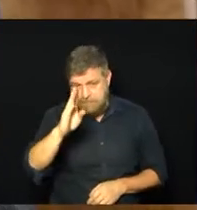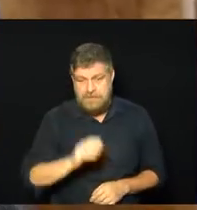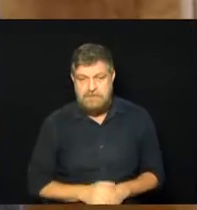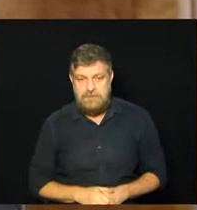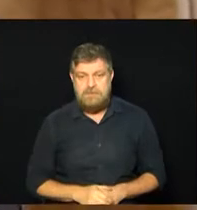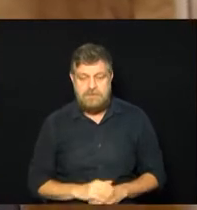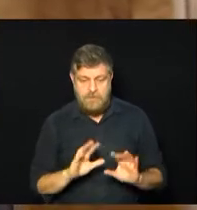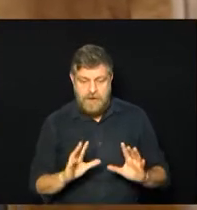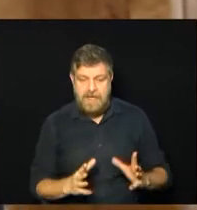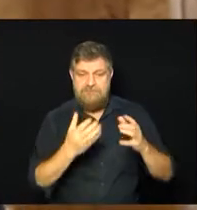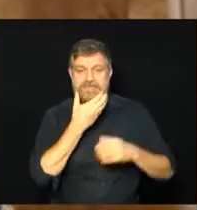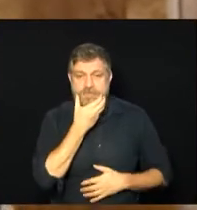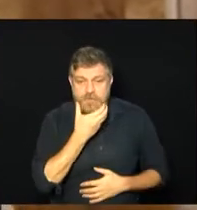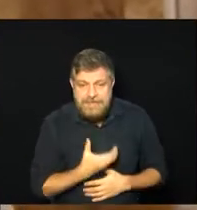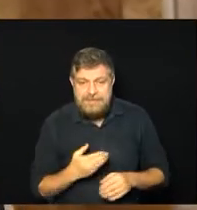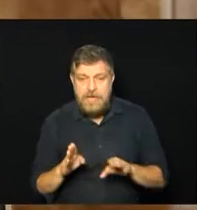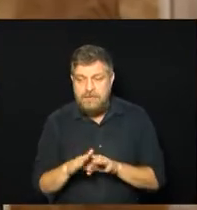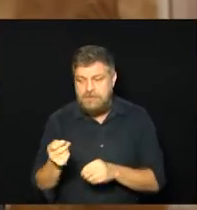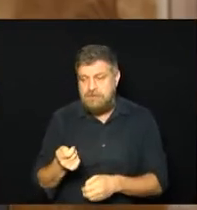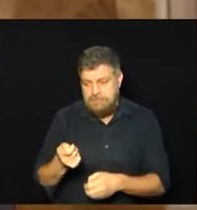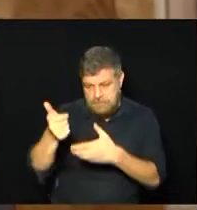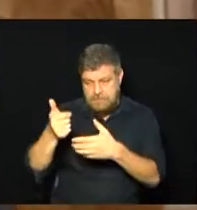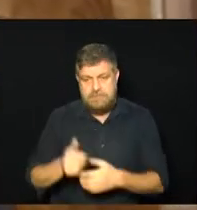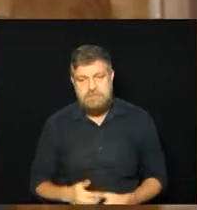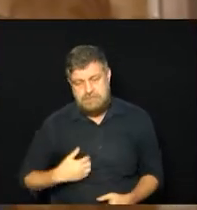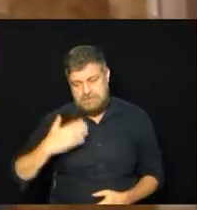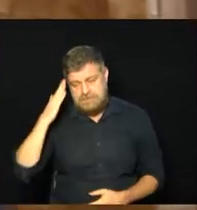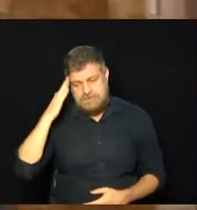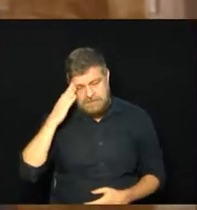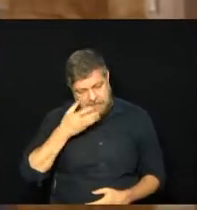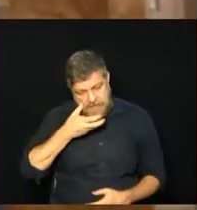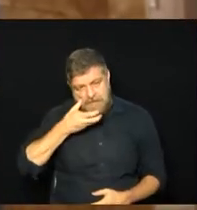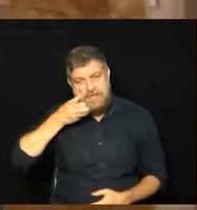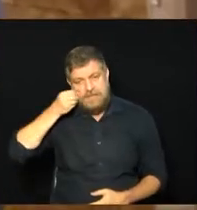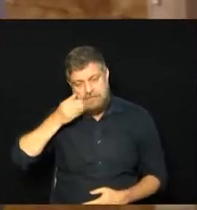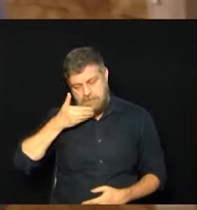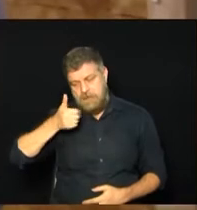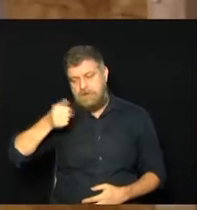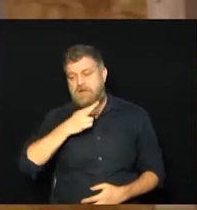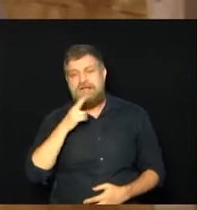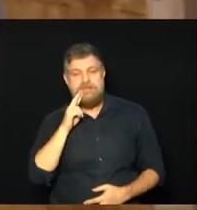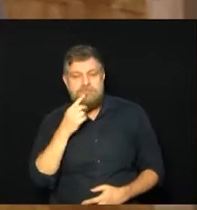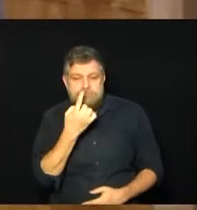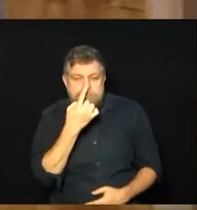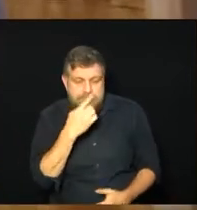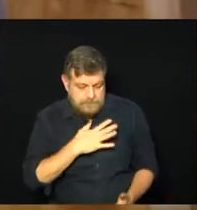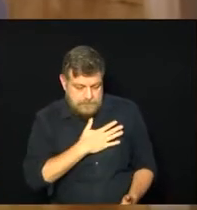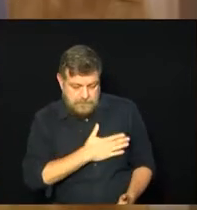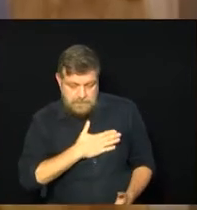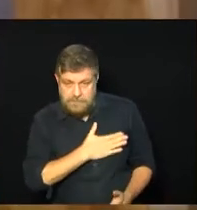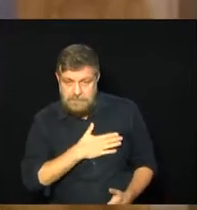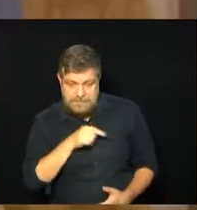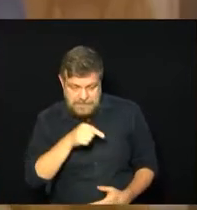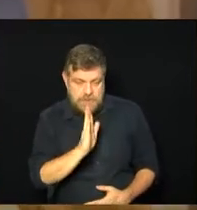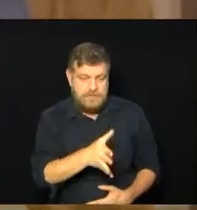ano, né, de Natal e de Réveillon. Isso com certeza vale a pena fazer a reserva daquele restaurante, daquele bar que você gosta, e aproveitar